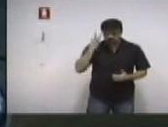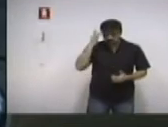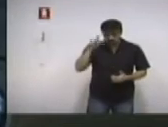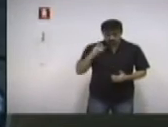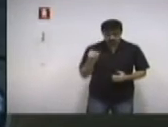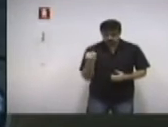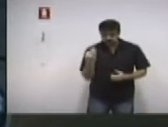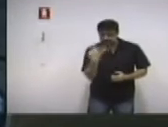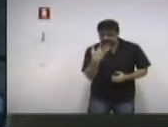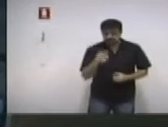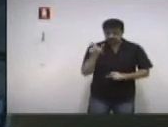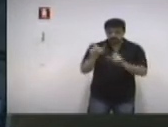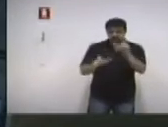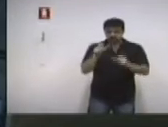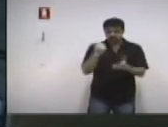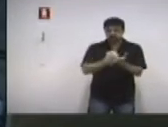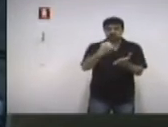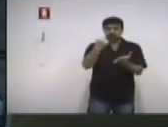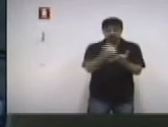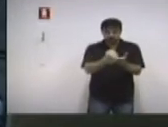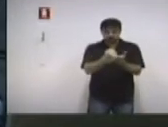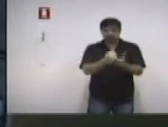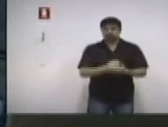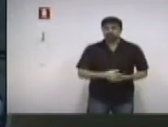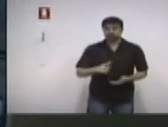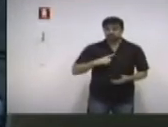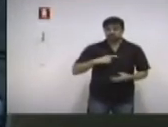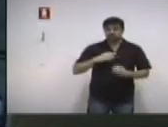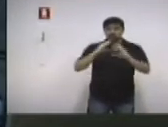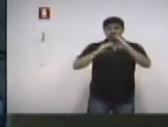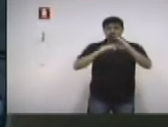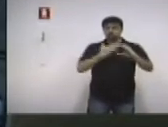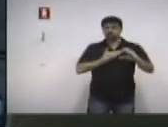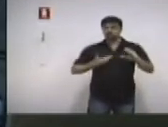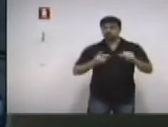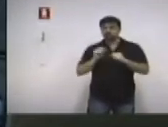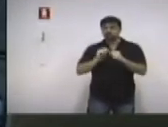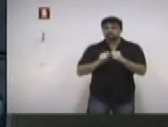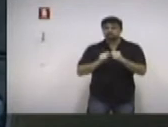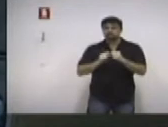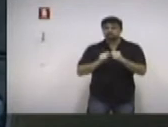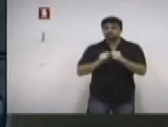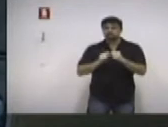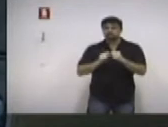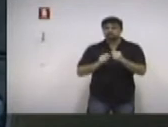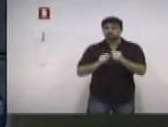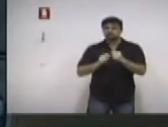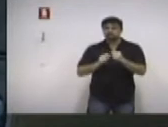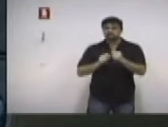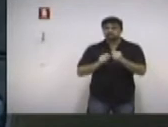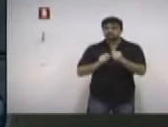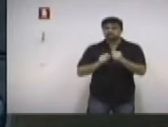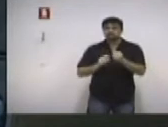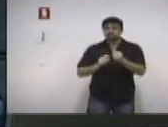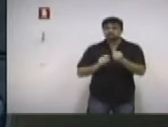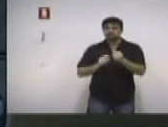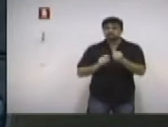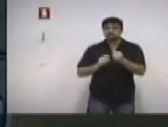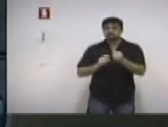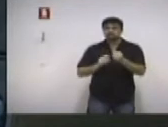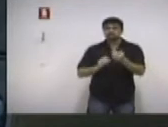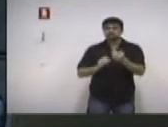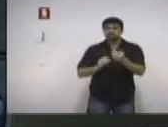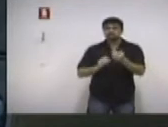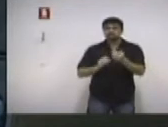consegui concluir quantos cargos efetivos com ser criados por concurso público numa Contagem preze e o próximo de